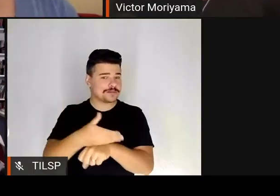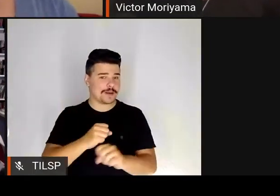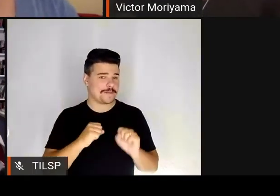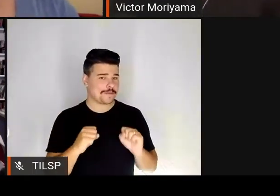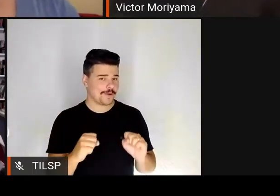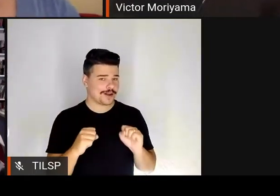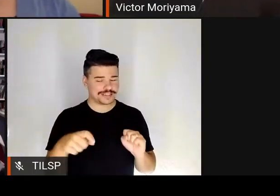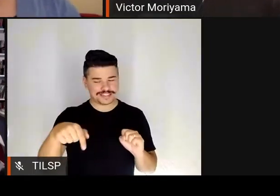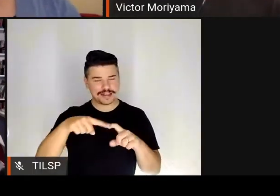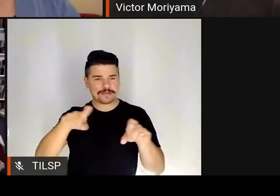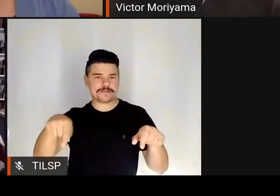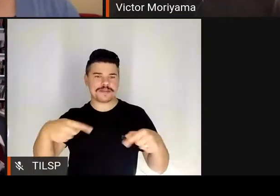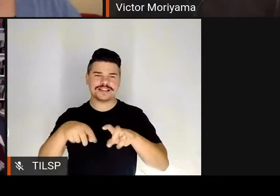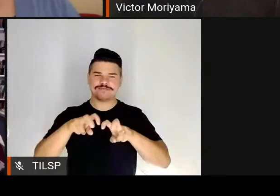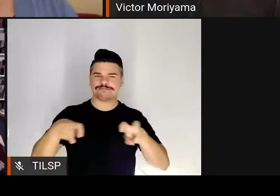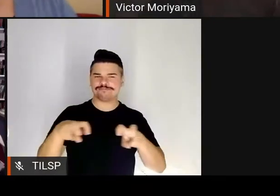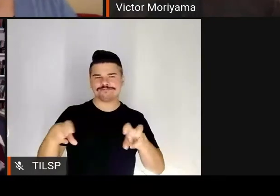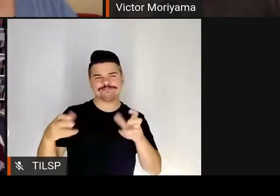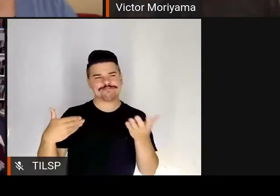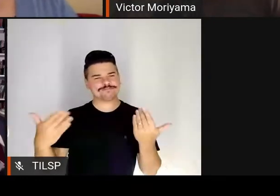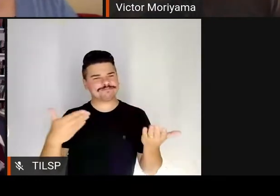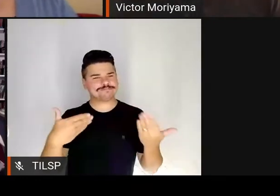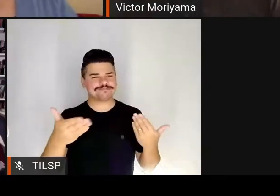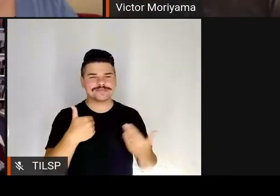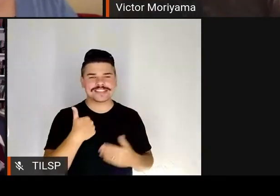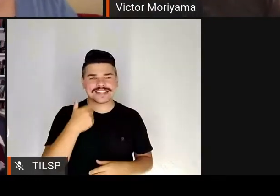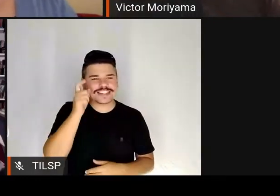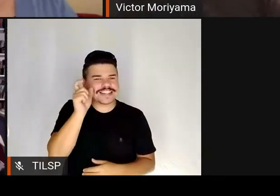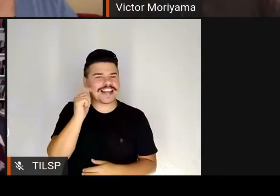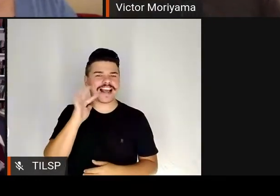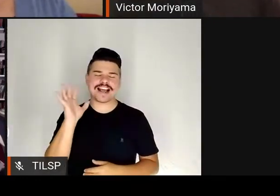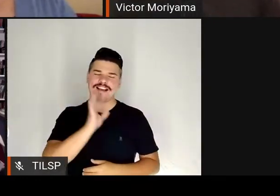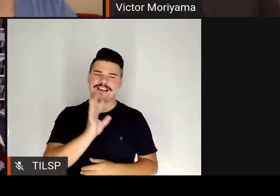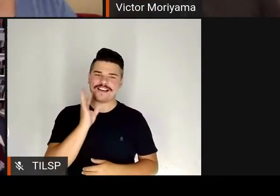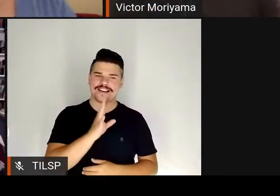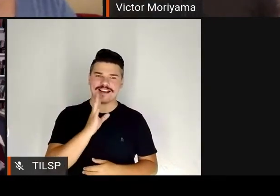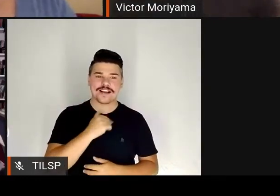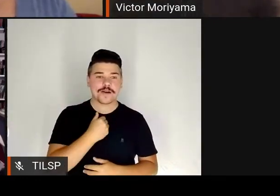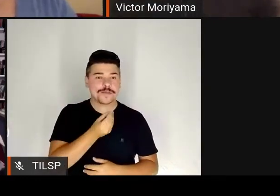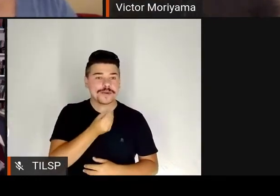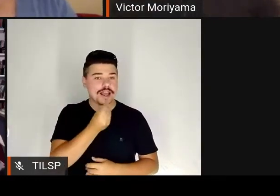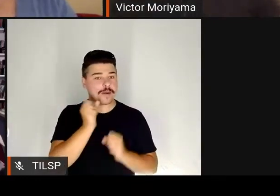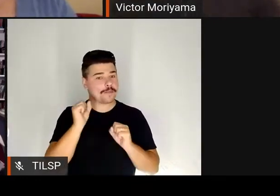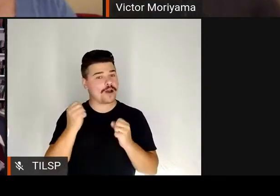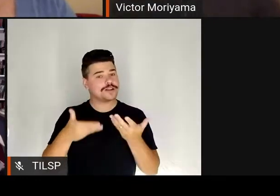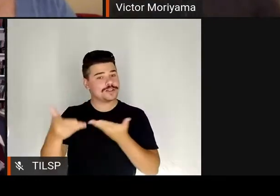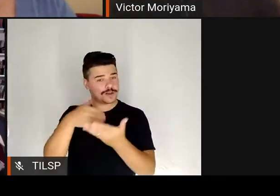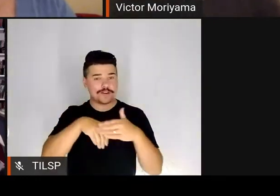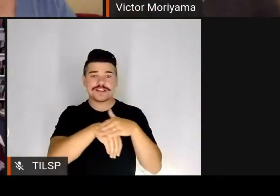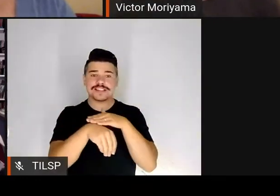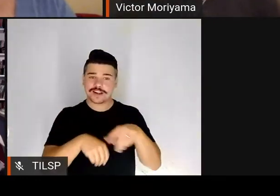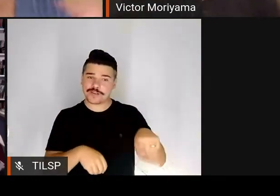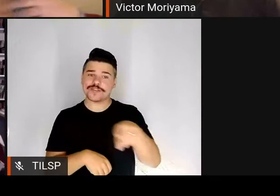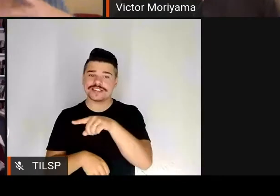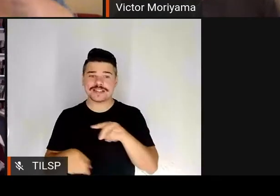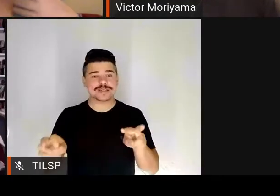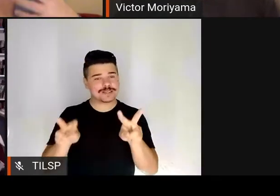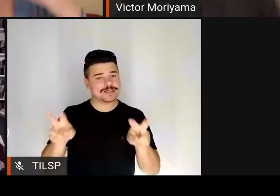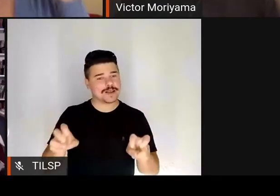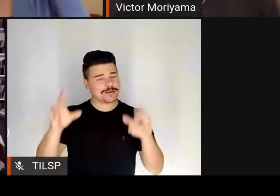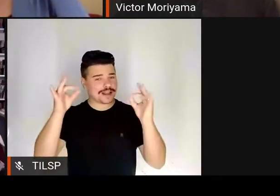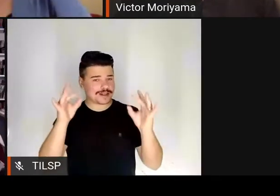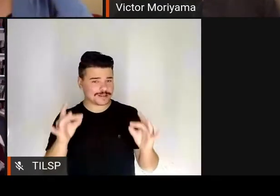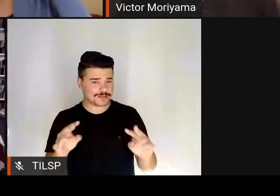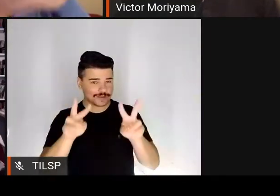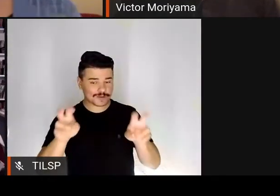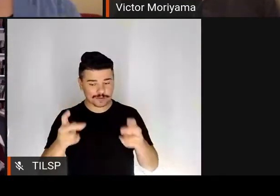mesa tão interessante, tão bacana, e ter a oportunidade de conversar com vocês todos sobre essas questões, que são